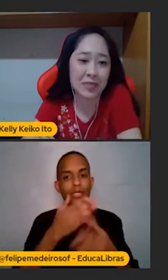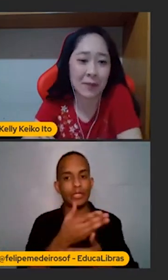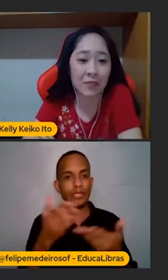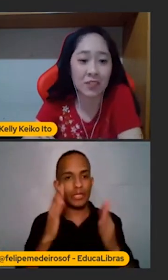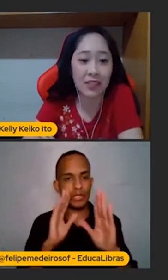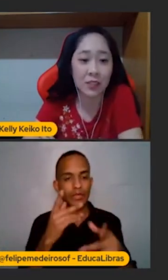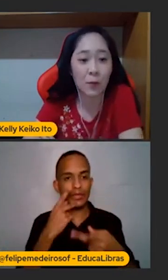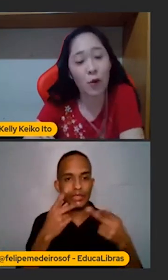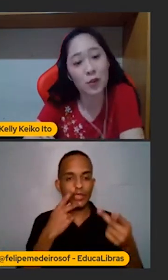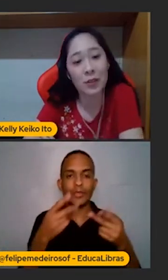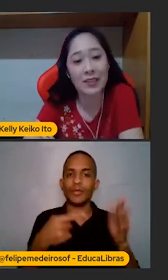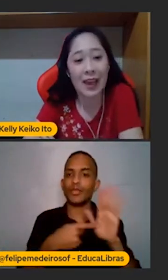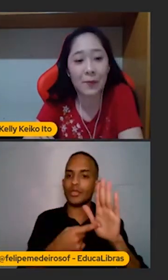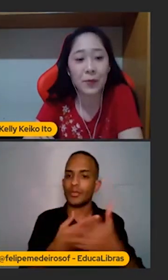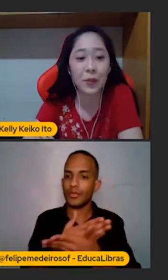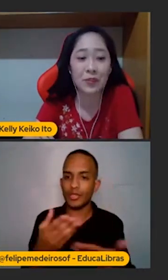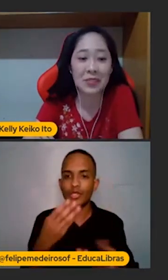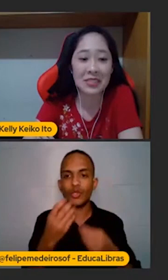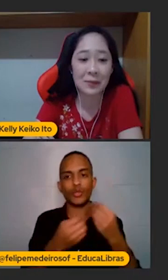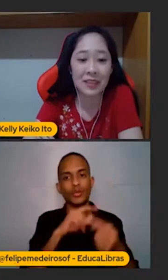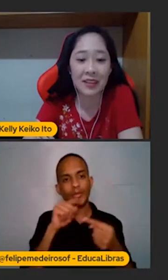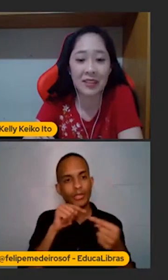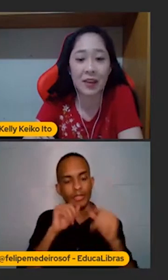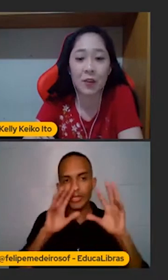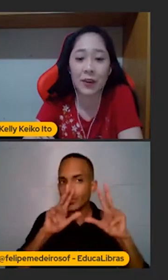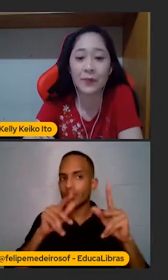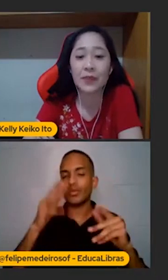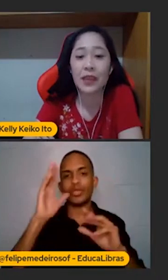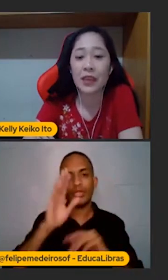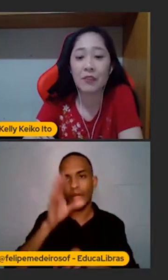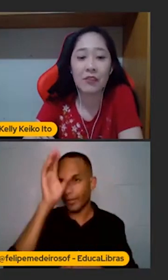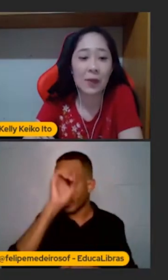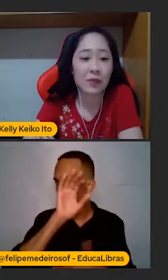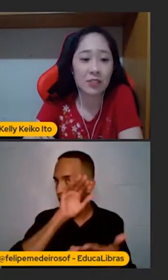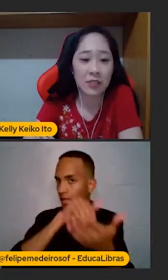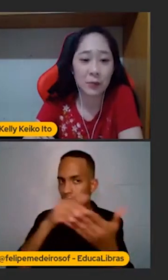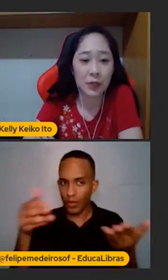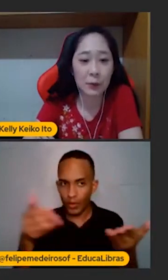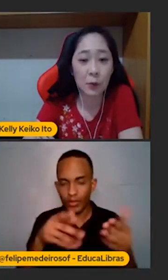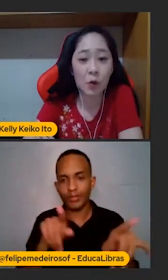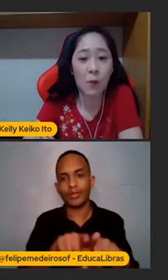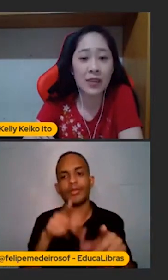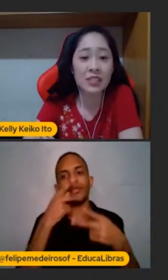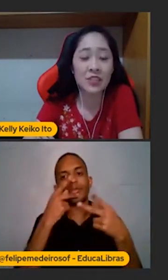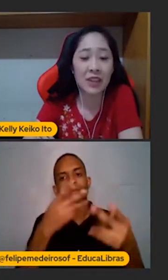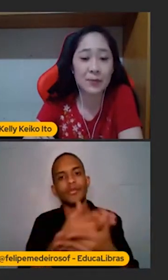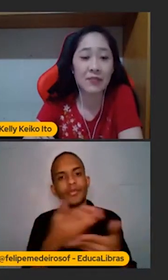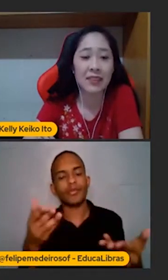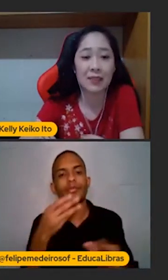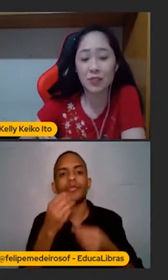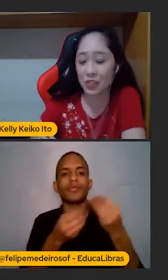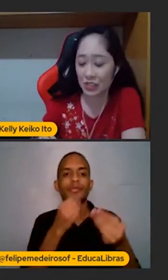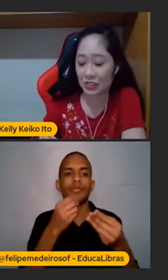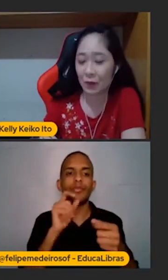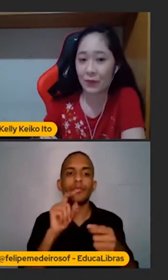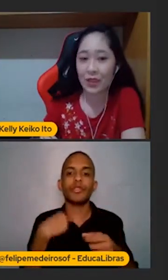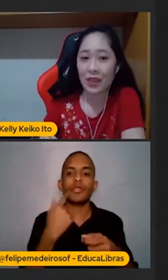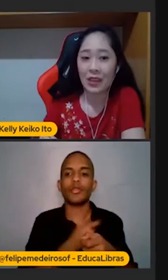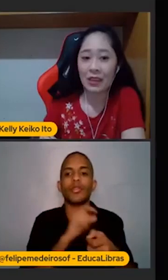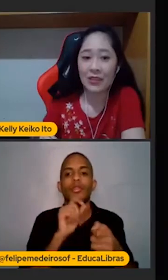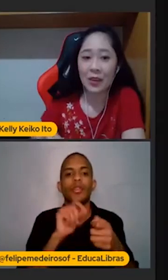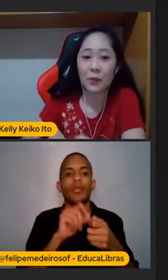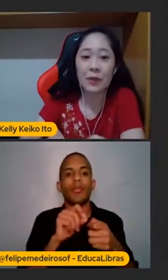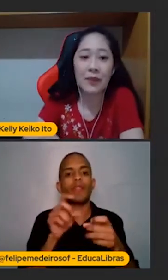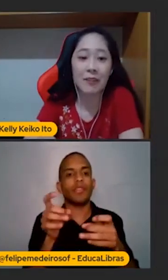falaram seu corpo passar para vocês como consolidar tudo que vocês aprenderam até agora eu vim falar para vocês um pouquinho como que a gente faz para vender no